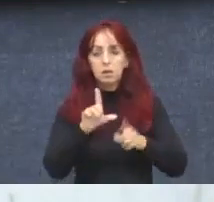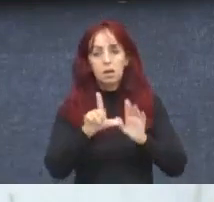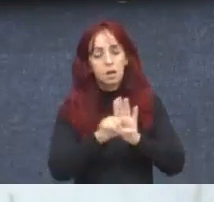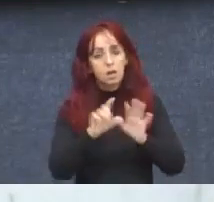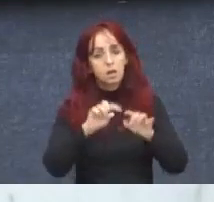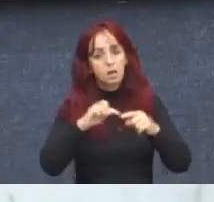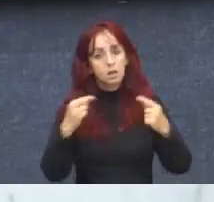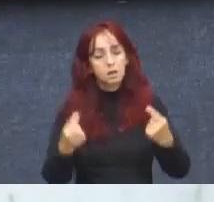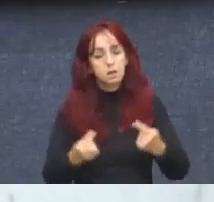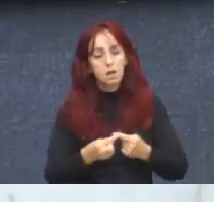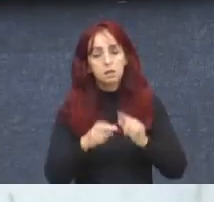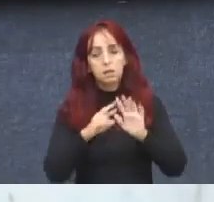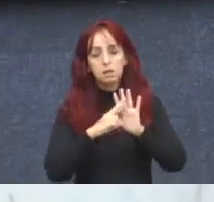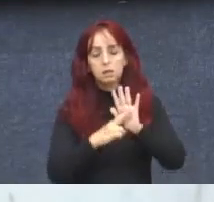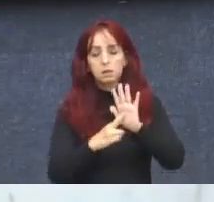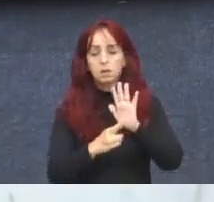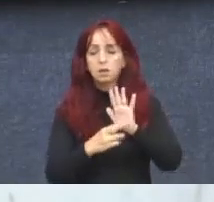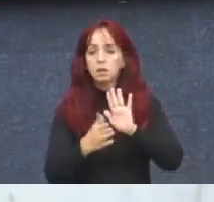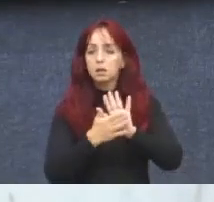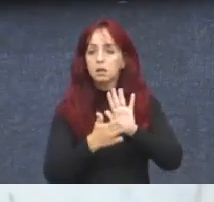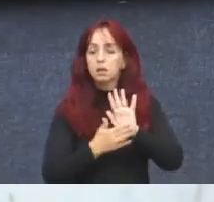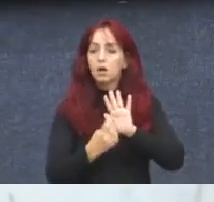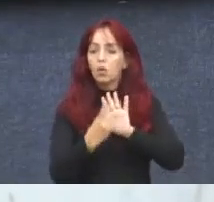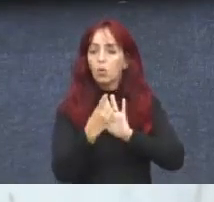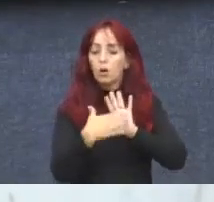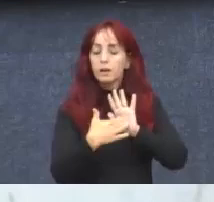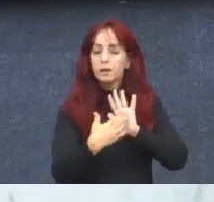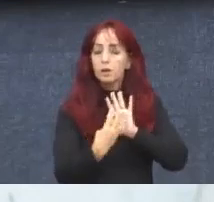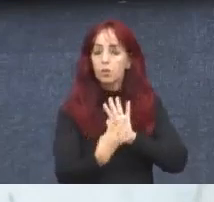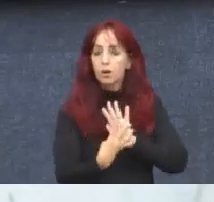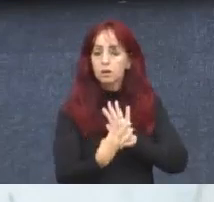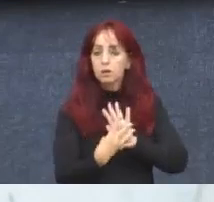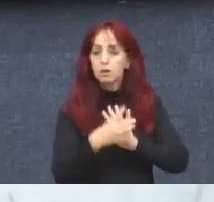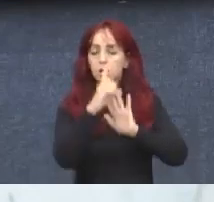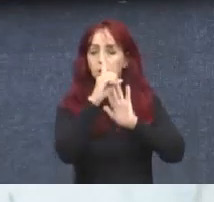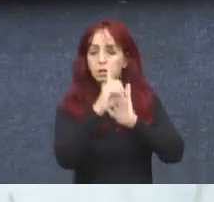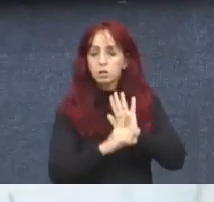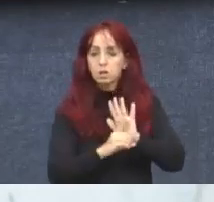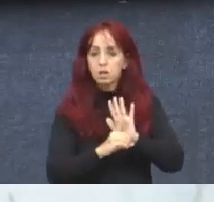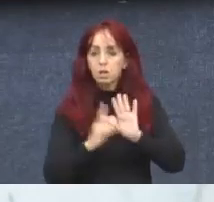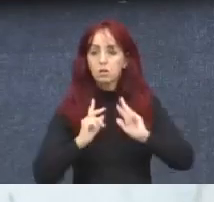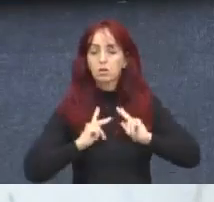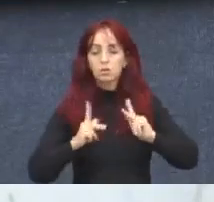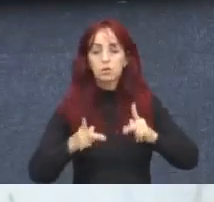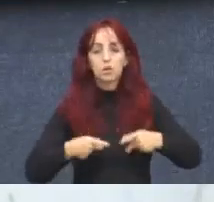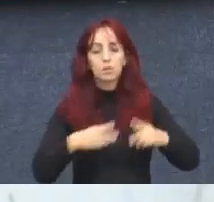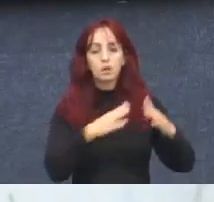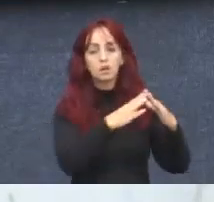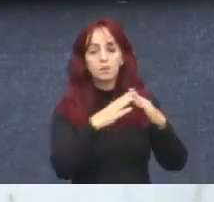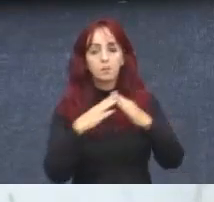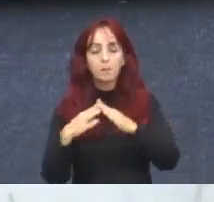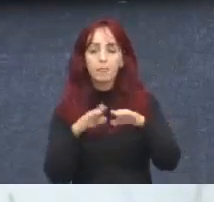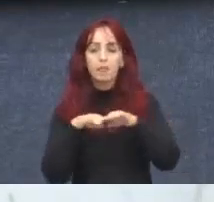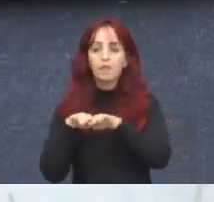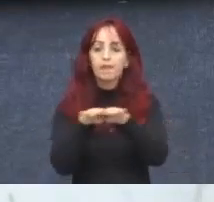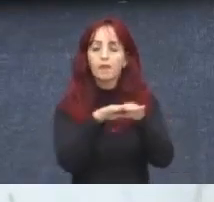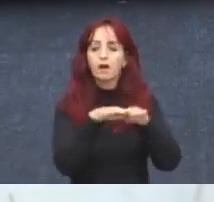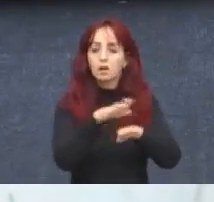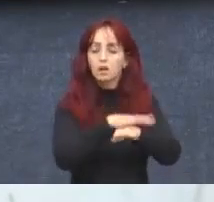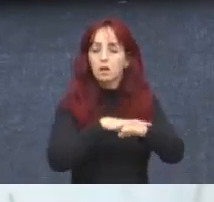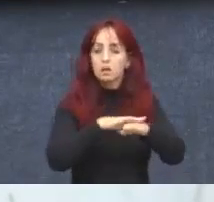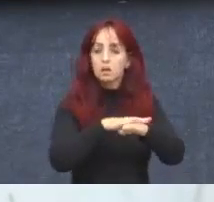legalidade e regimentalidade das emendas 1 a 4. Direitos humanos, habitação, igualdade racial e defesa do consumidor, não